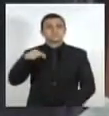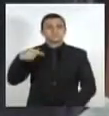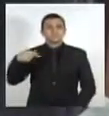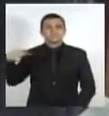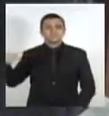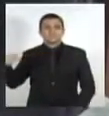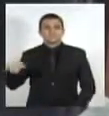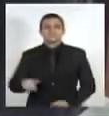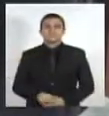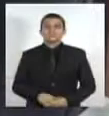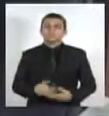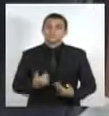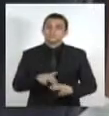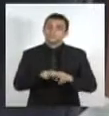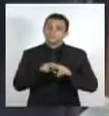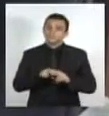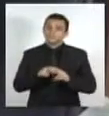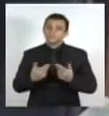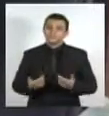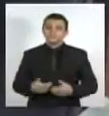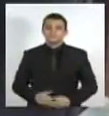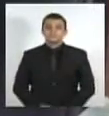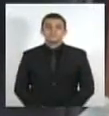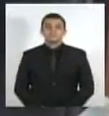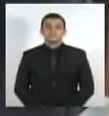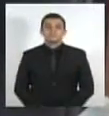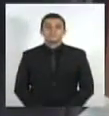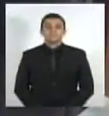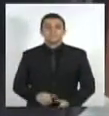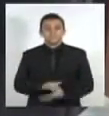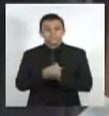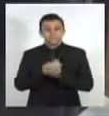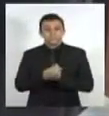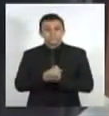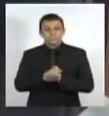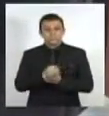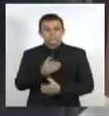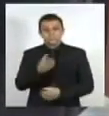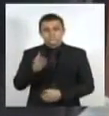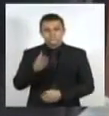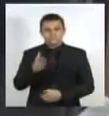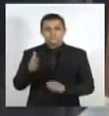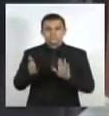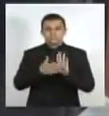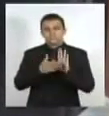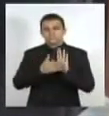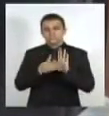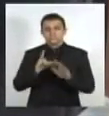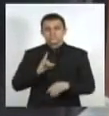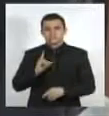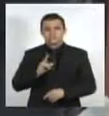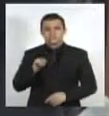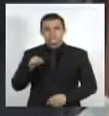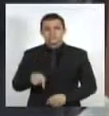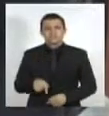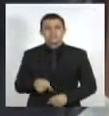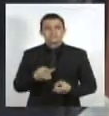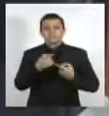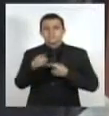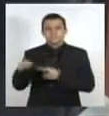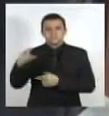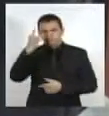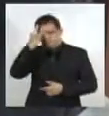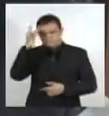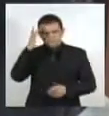1977. Portanto, senhores, parabéns, Vossa Excelência, pela indicação. Isso não é uma caça às bruxas, não é